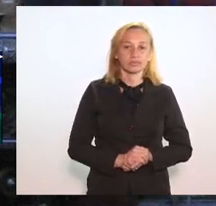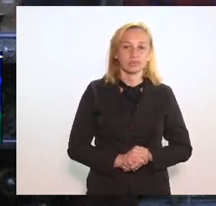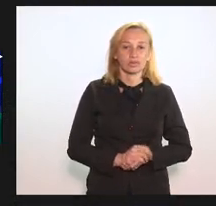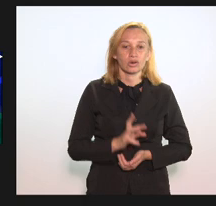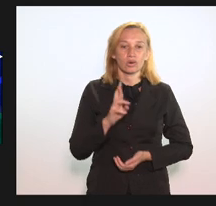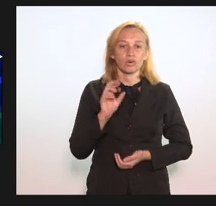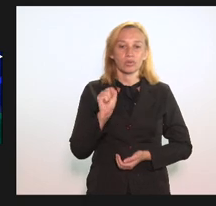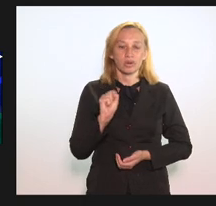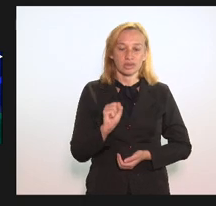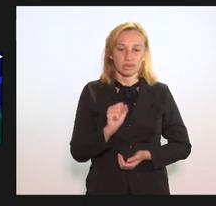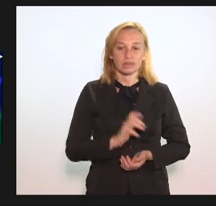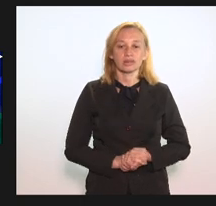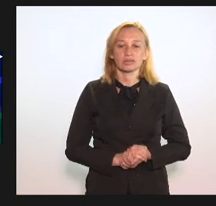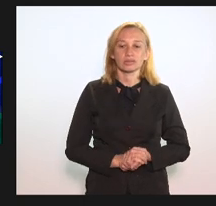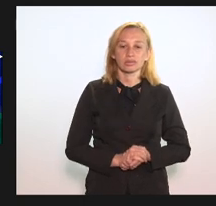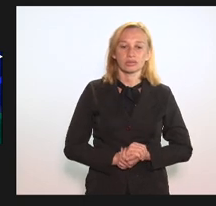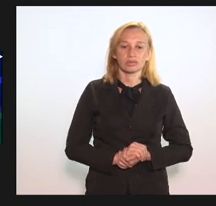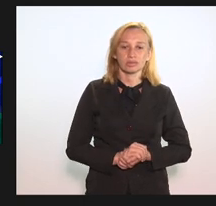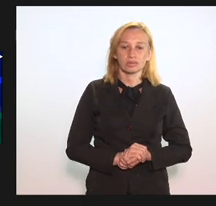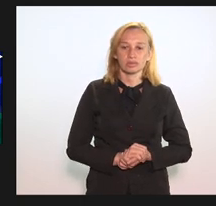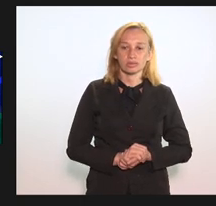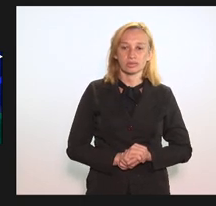Rubens Rubens